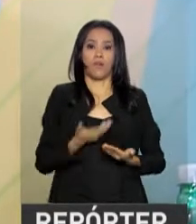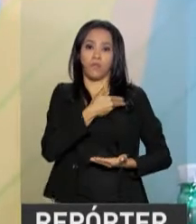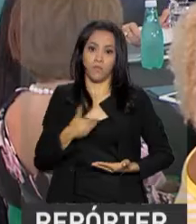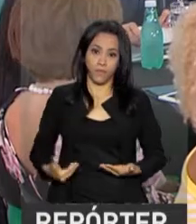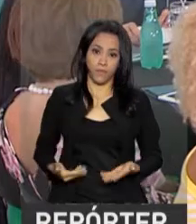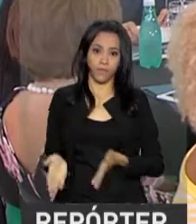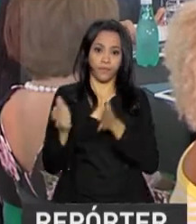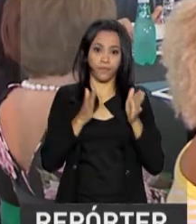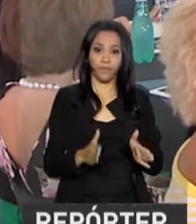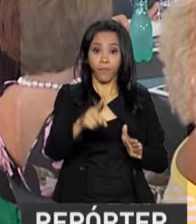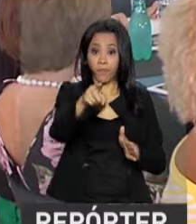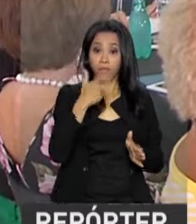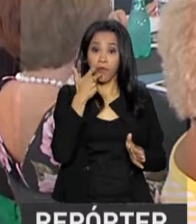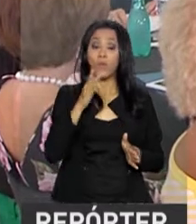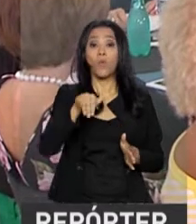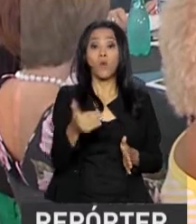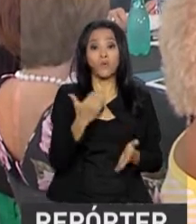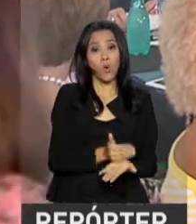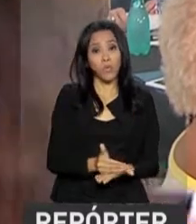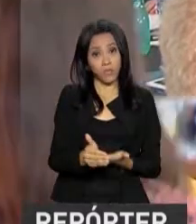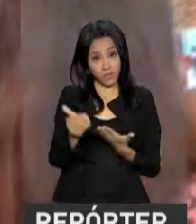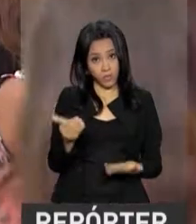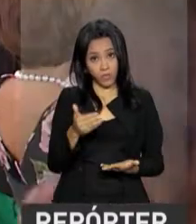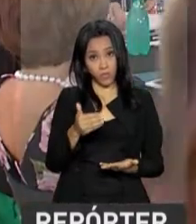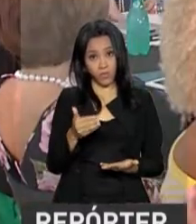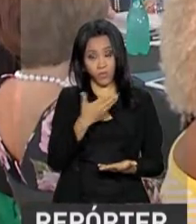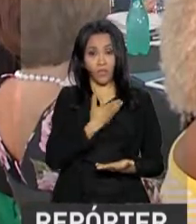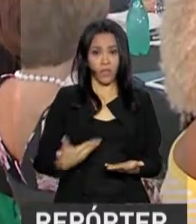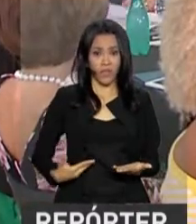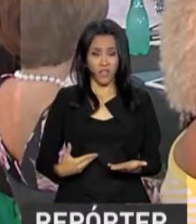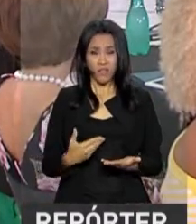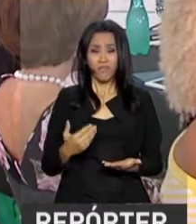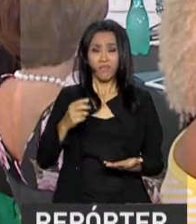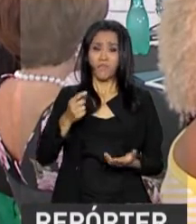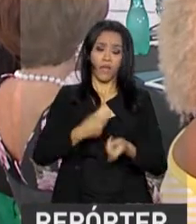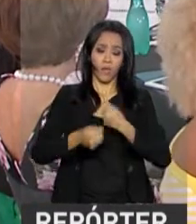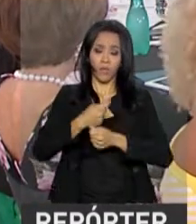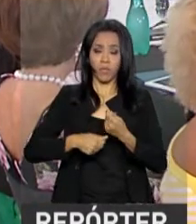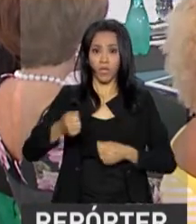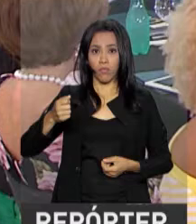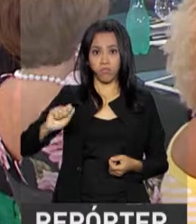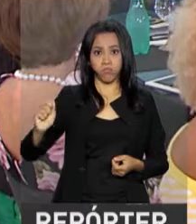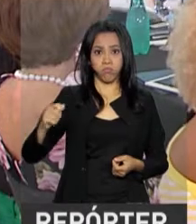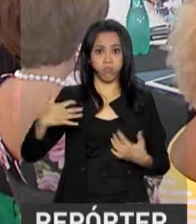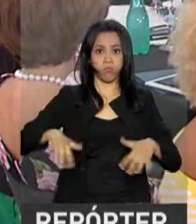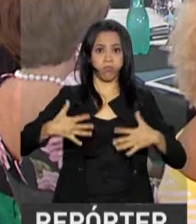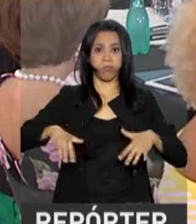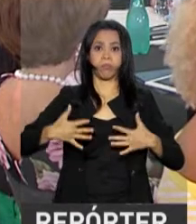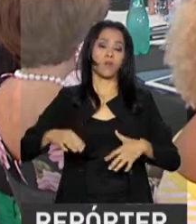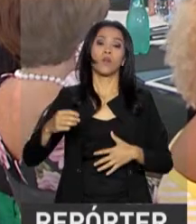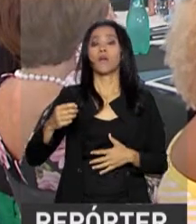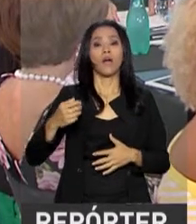a economia encolhia fortemente o desemprego gallopa vá